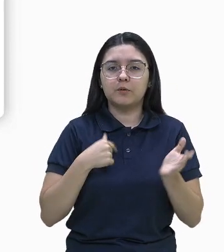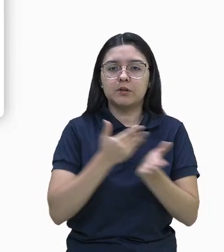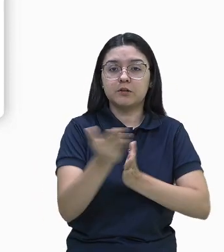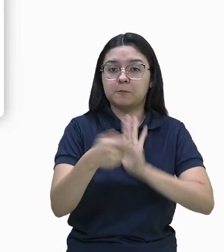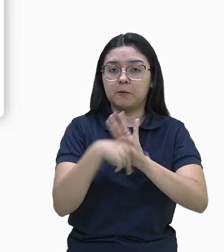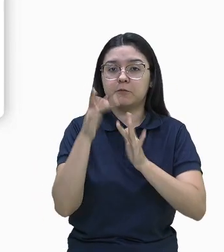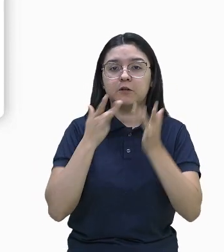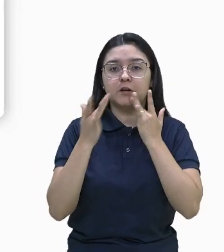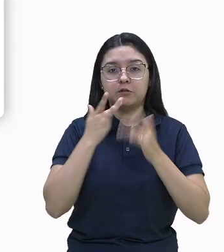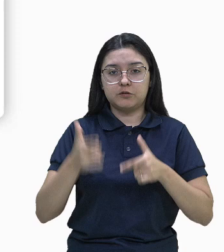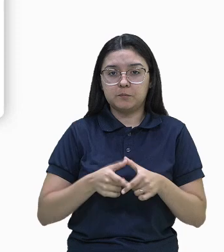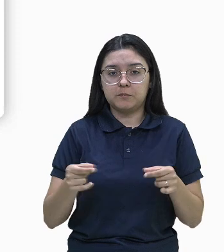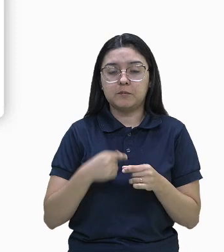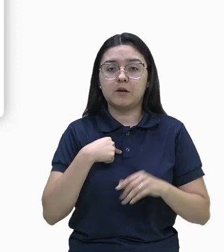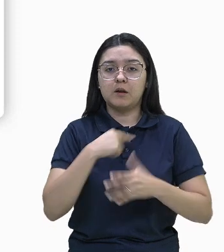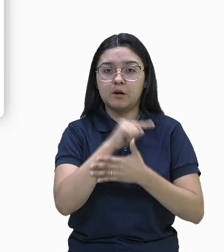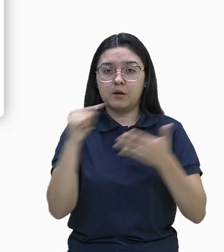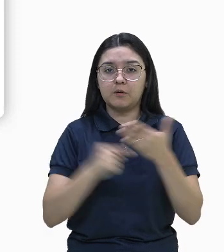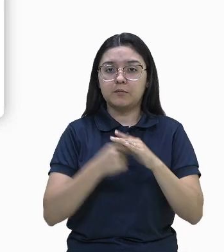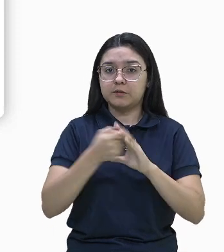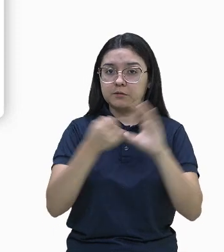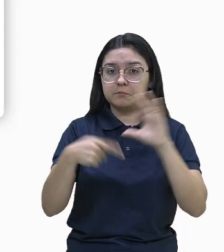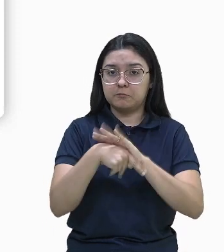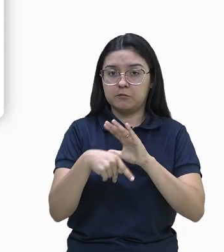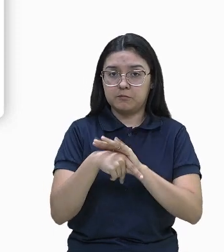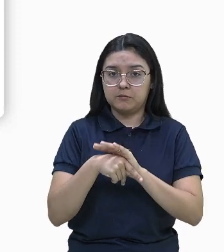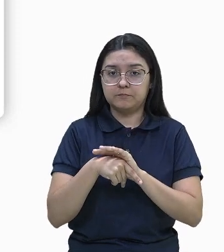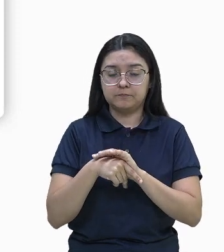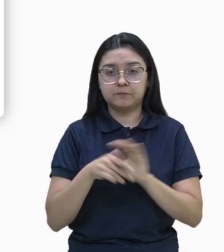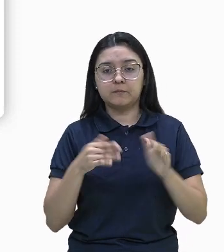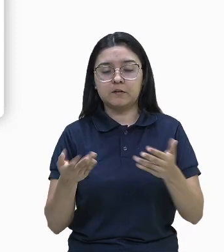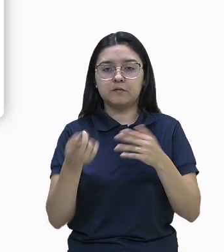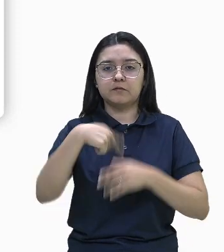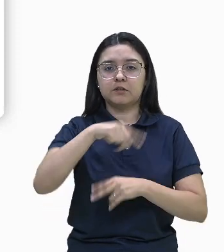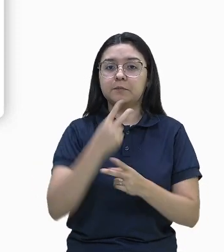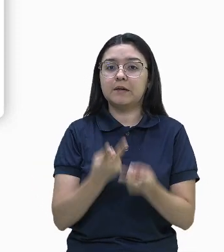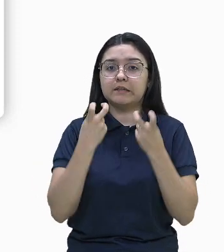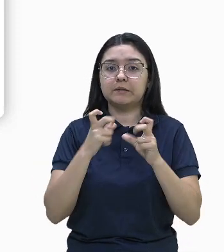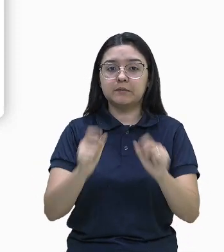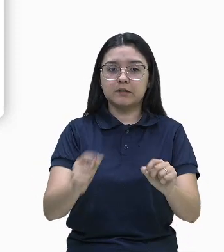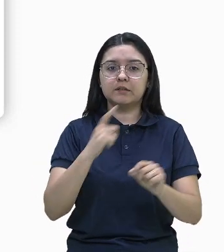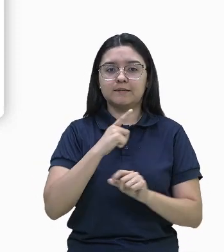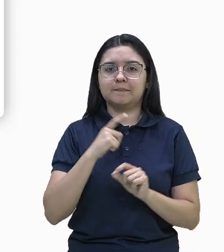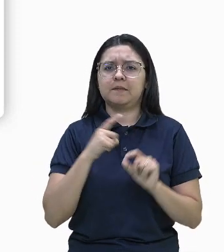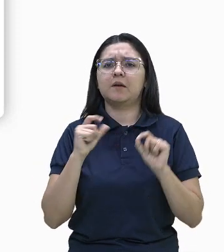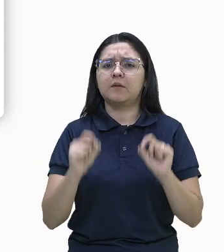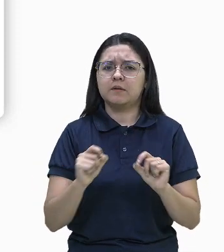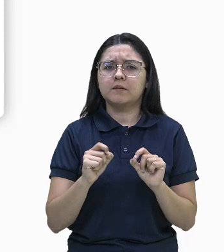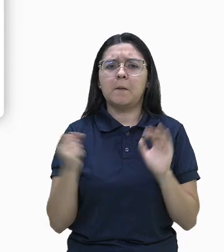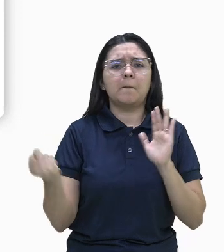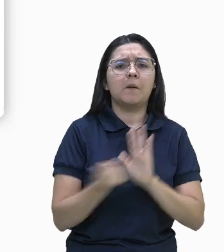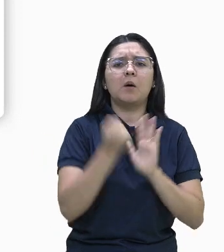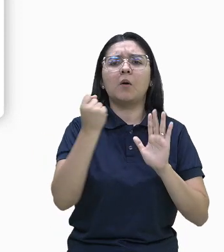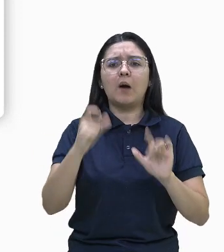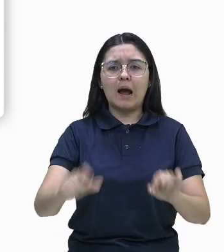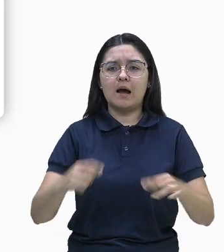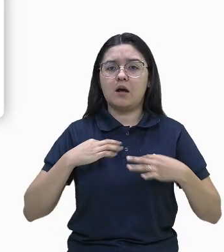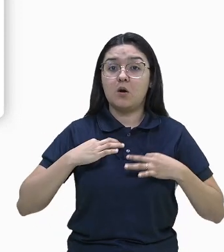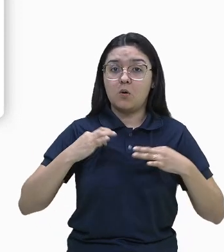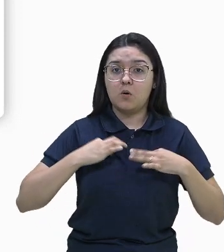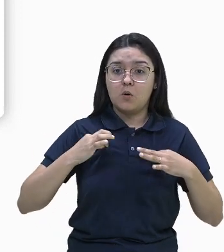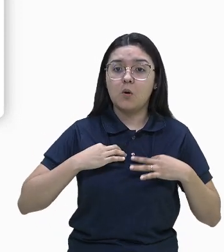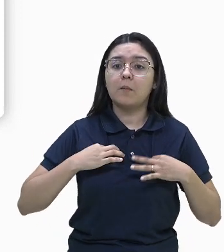desse teatro. Aí são algumas características. Vocês podem perceber que é bem marcante a questão do vestuário, né,